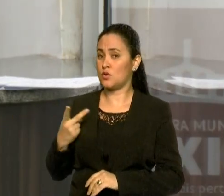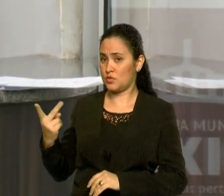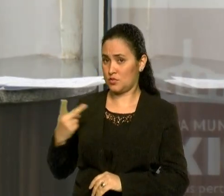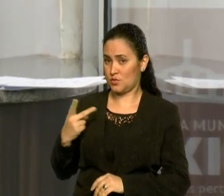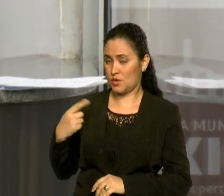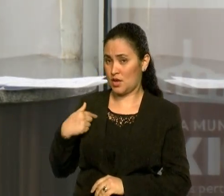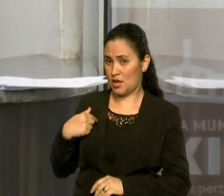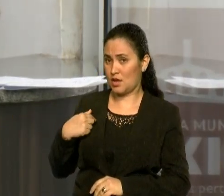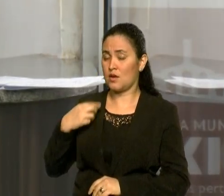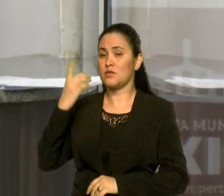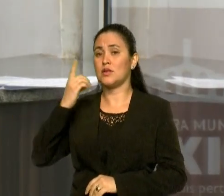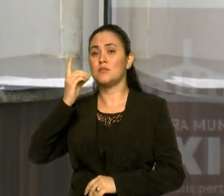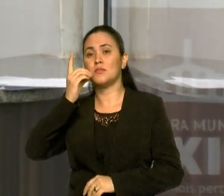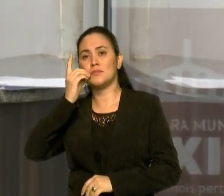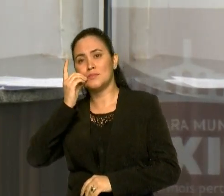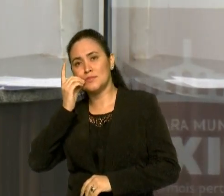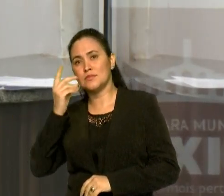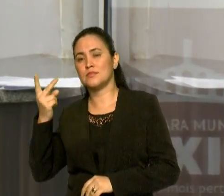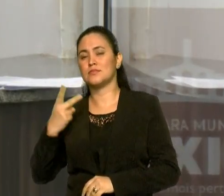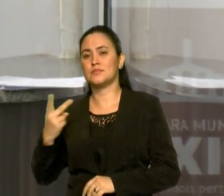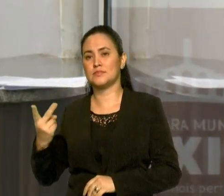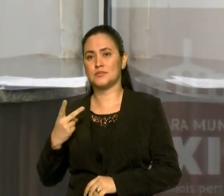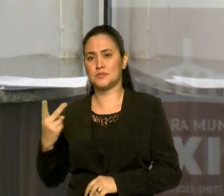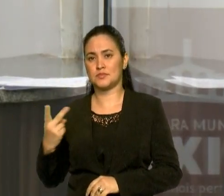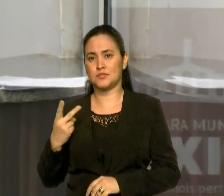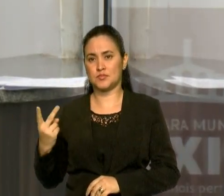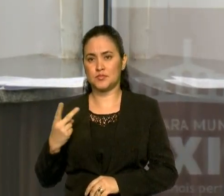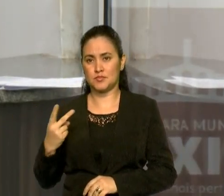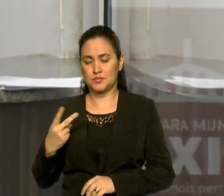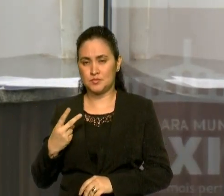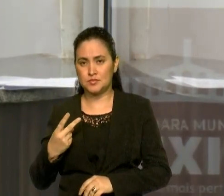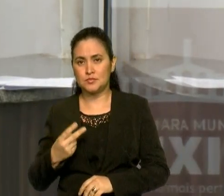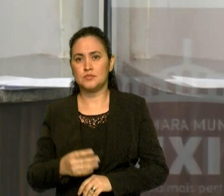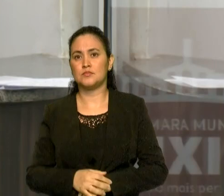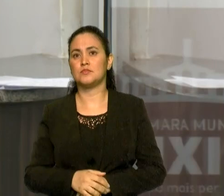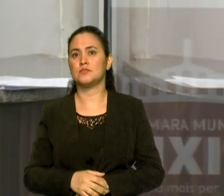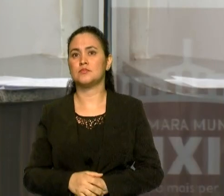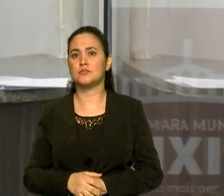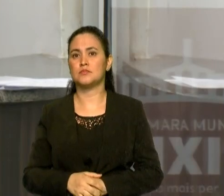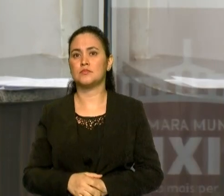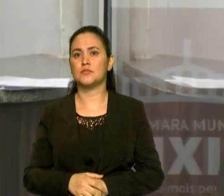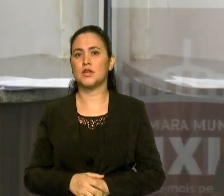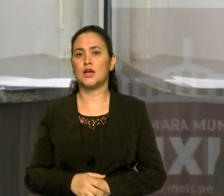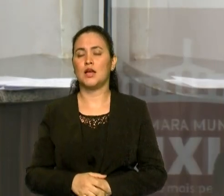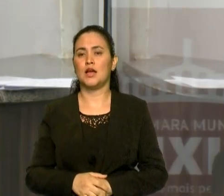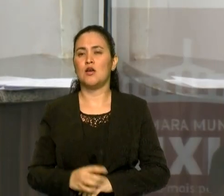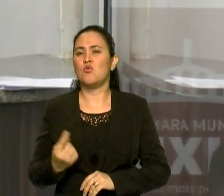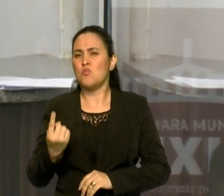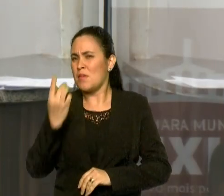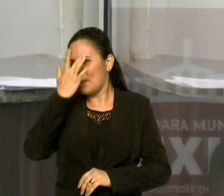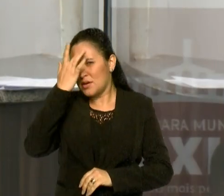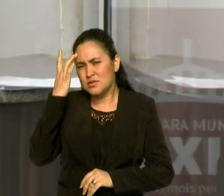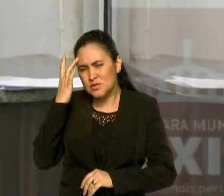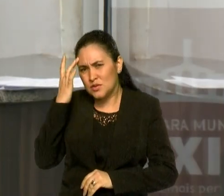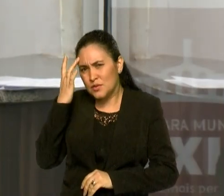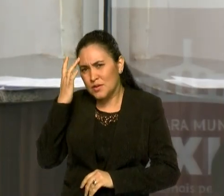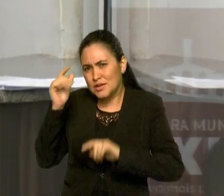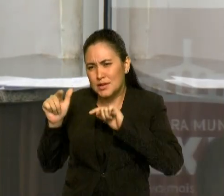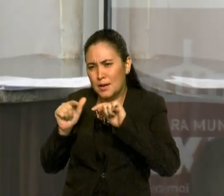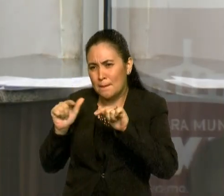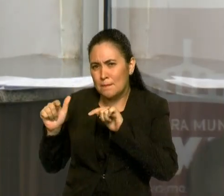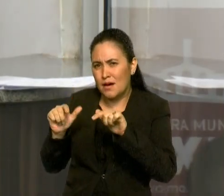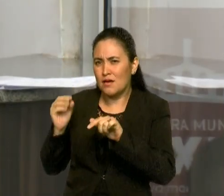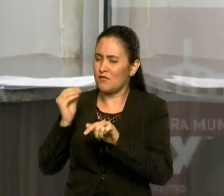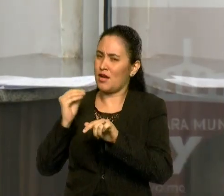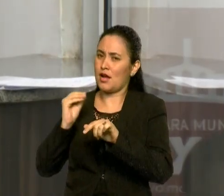nós duas juntas, não é como uma, como ela mesma falou, uma andorinha só não faz verão. Mas quando a gente entra, nós duas, com o